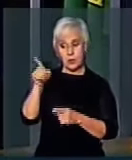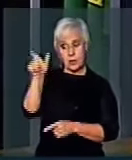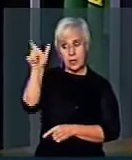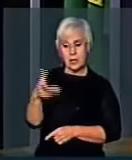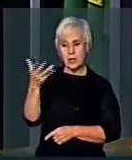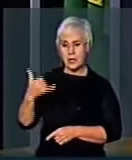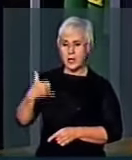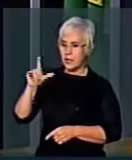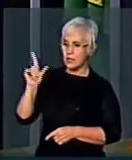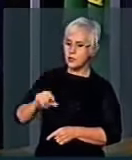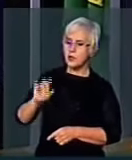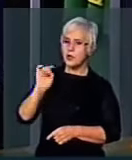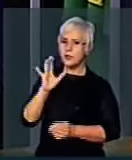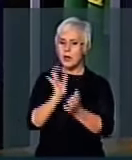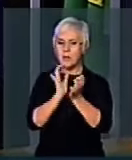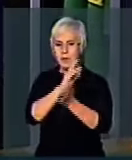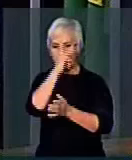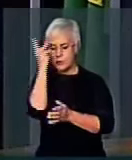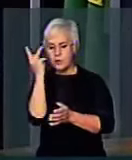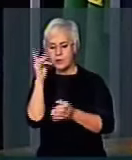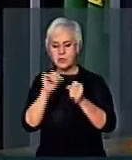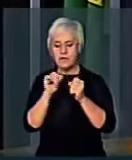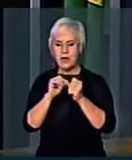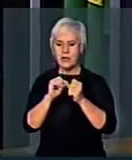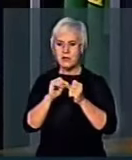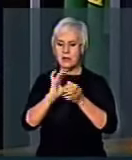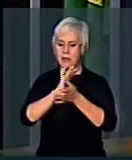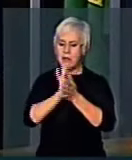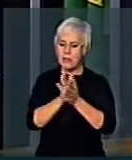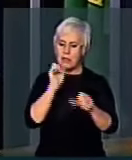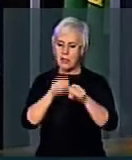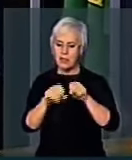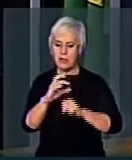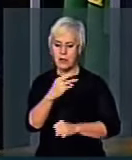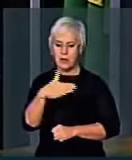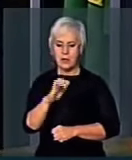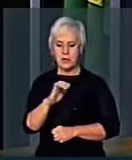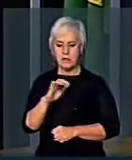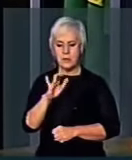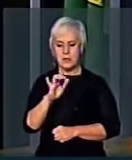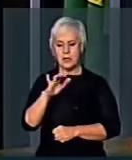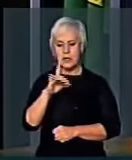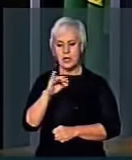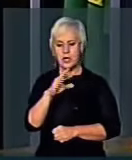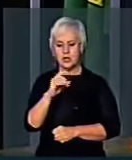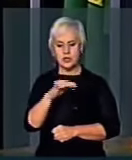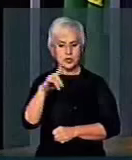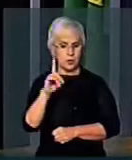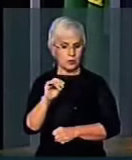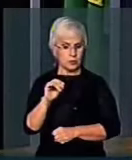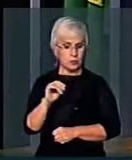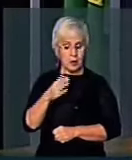redução apenas para aqueles que cometem crime hediondo. E para mim, todos deveriam responder pelos seus crimes, independente de ser